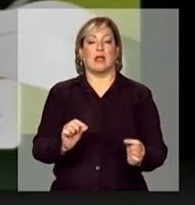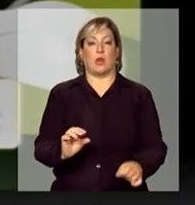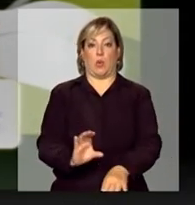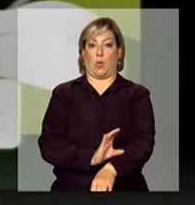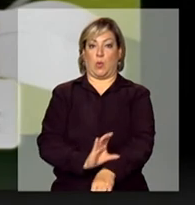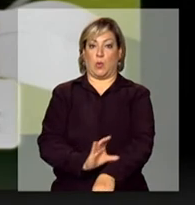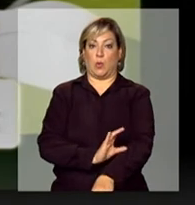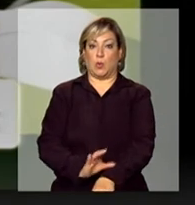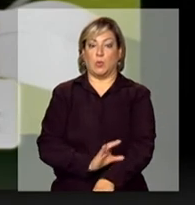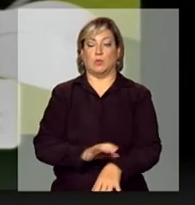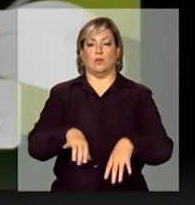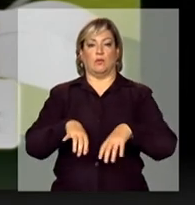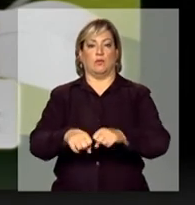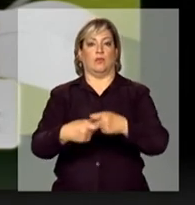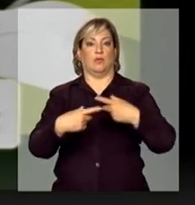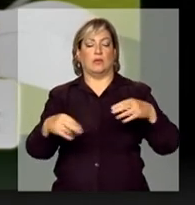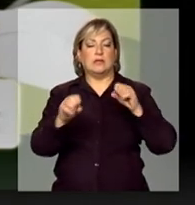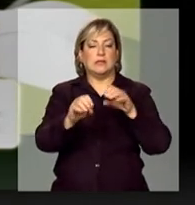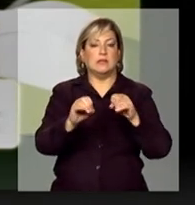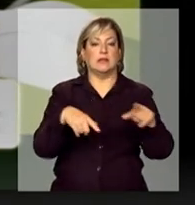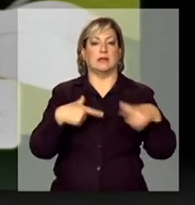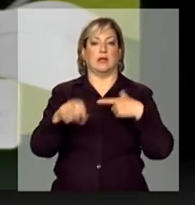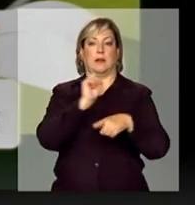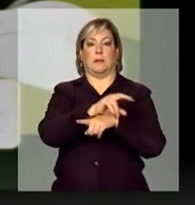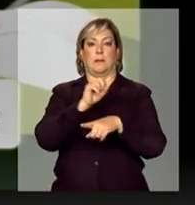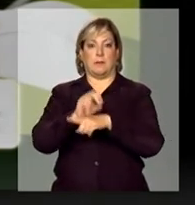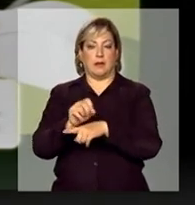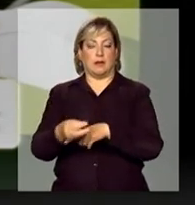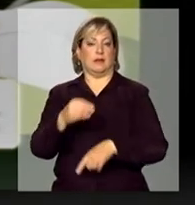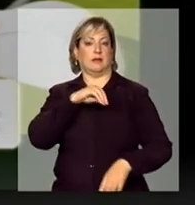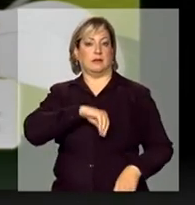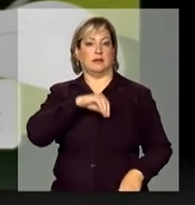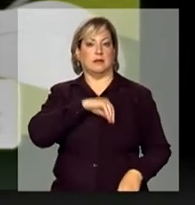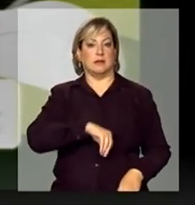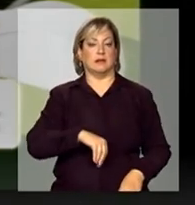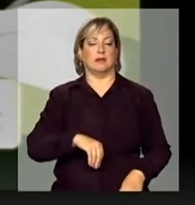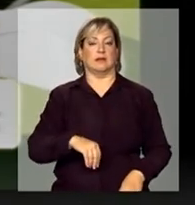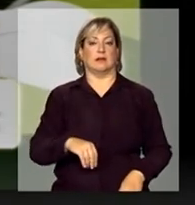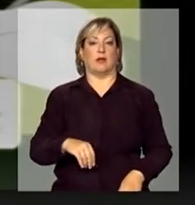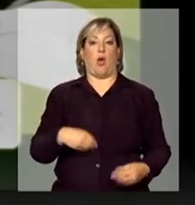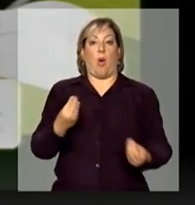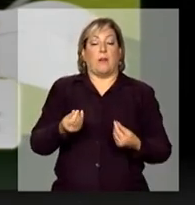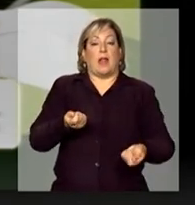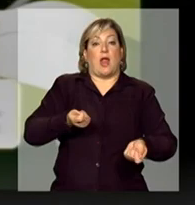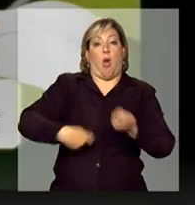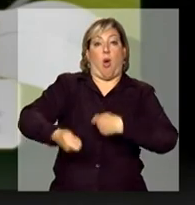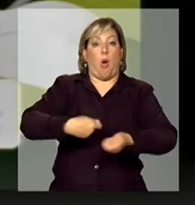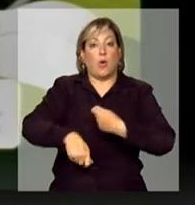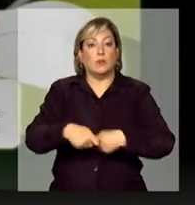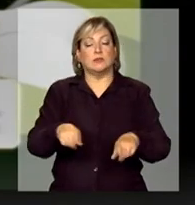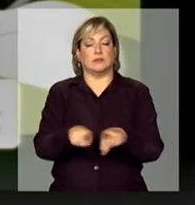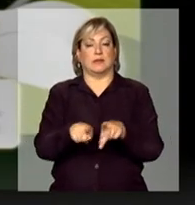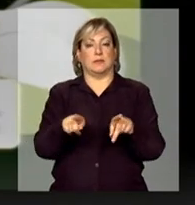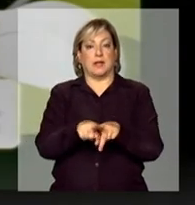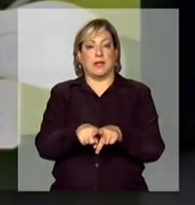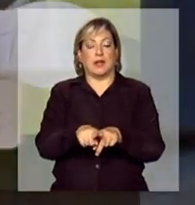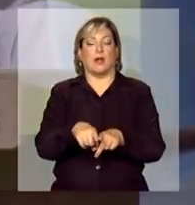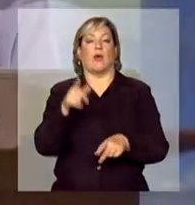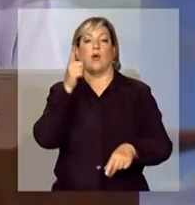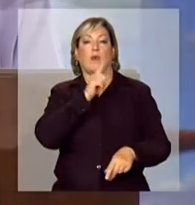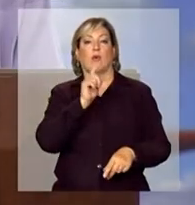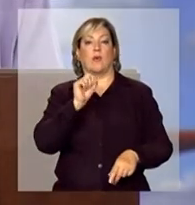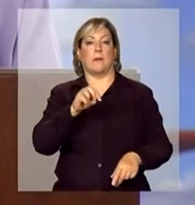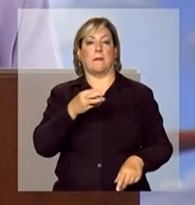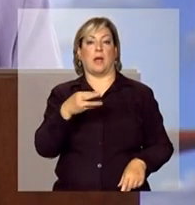qualificação orientação para o trabalho emprego renda empreendedorismo além de facilitar o acesso